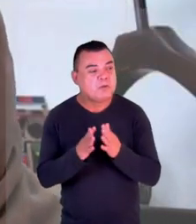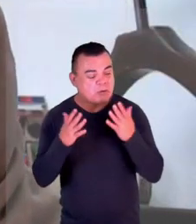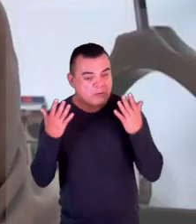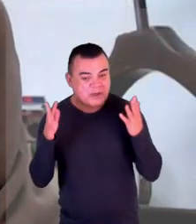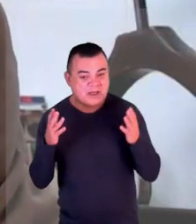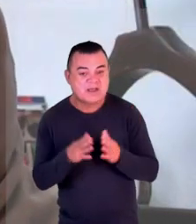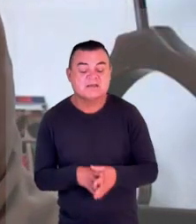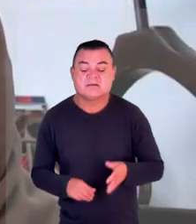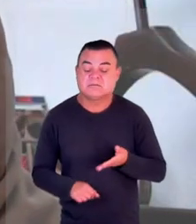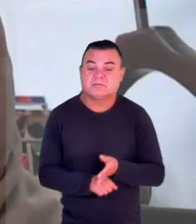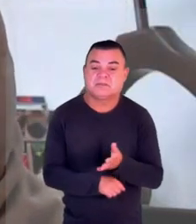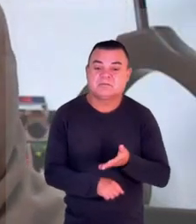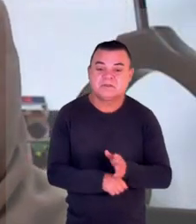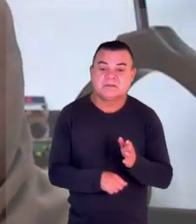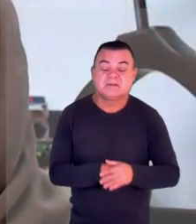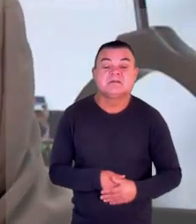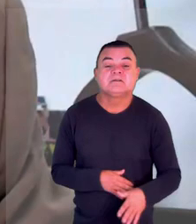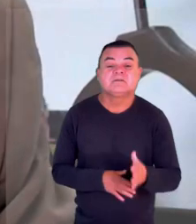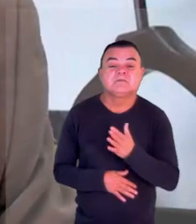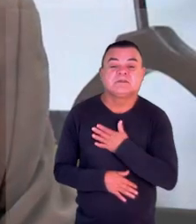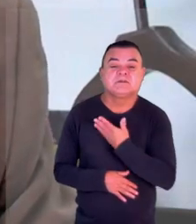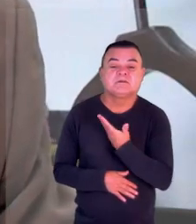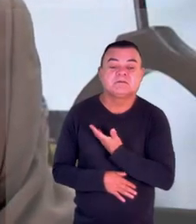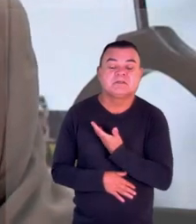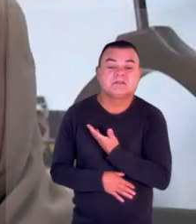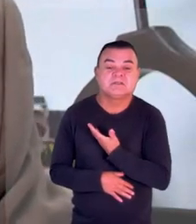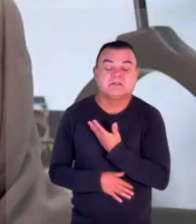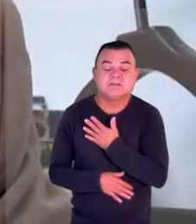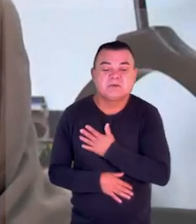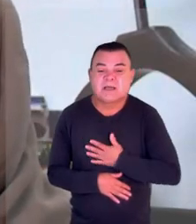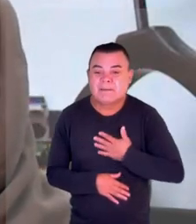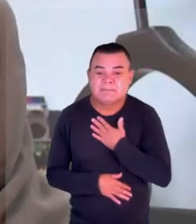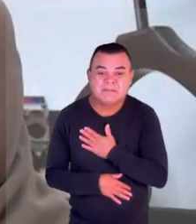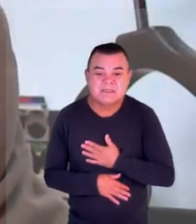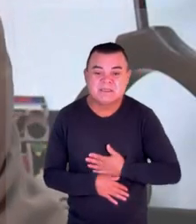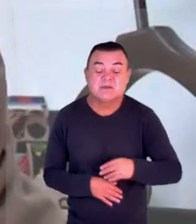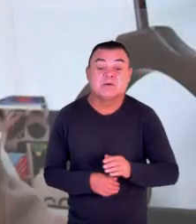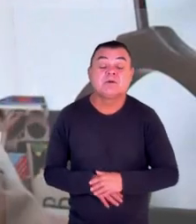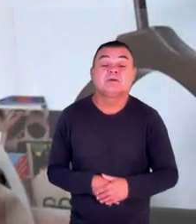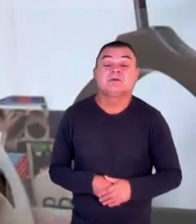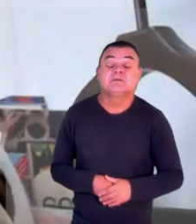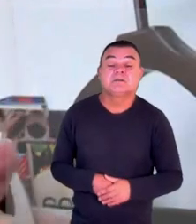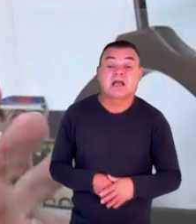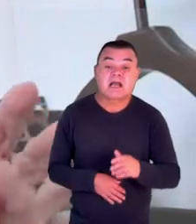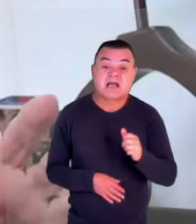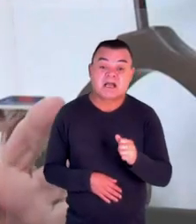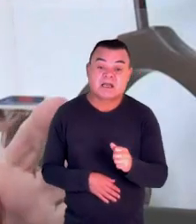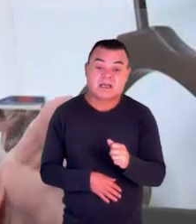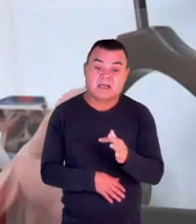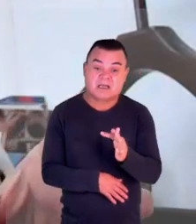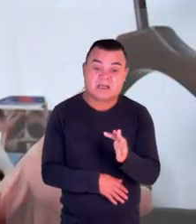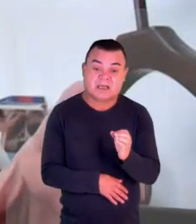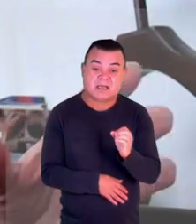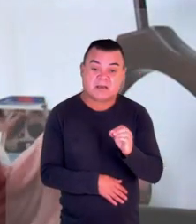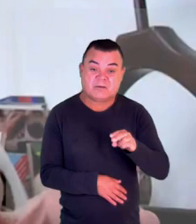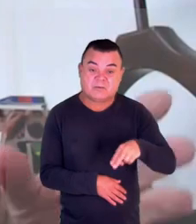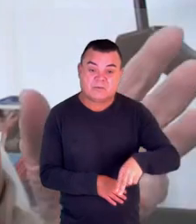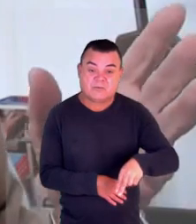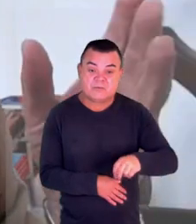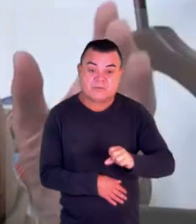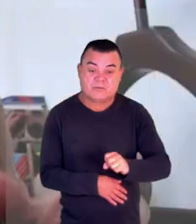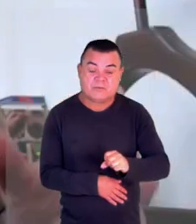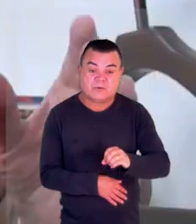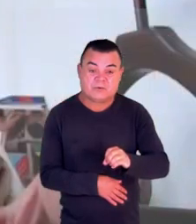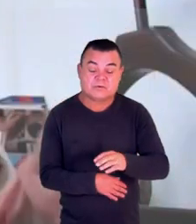à participação aí do meu querido amigo e companheiro de luta Afonso eu não gostaria de de deixar